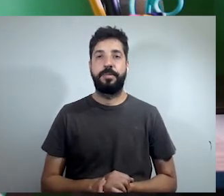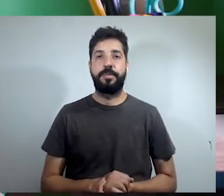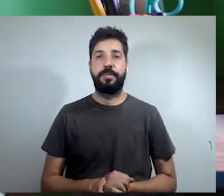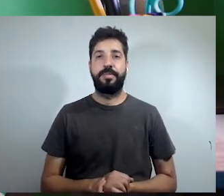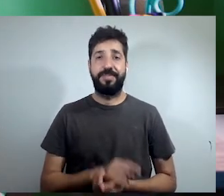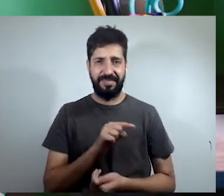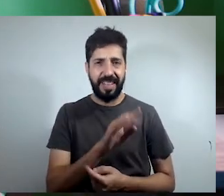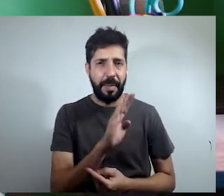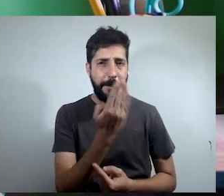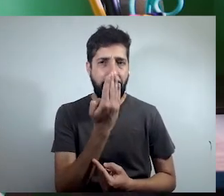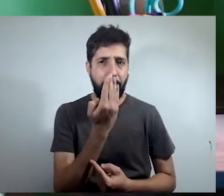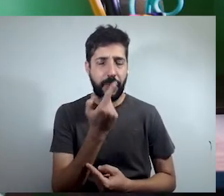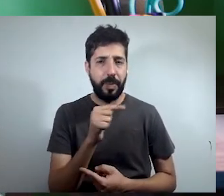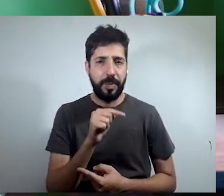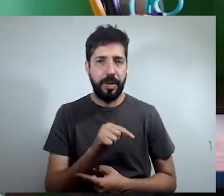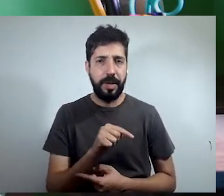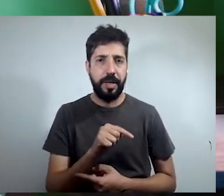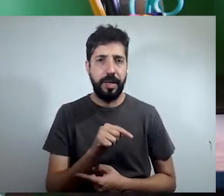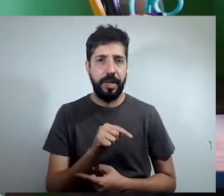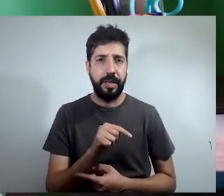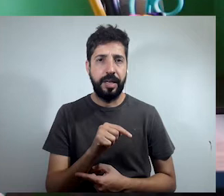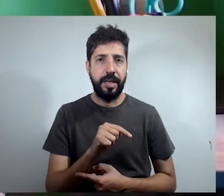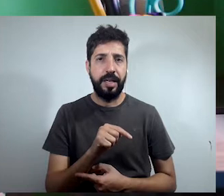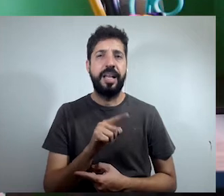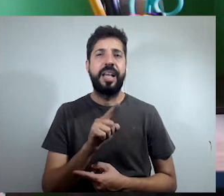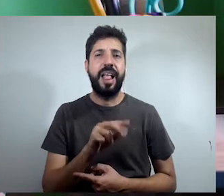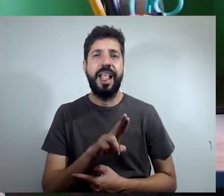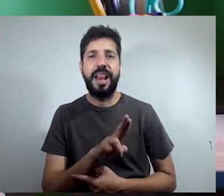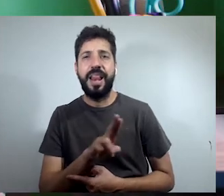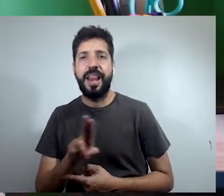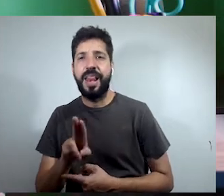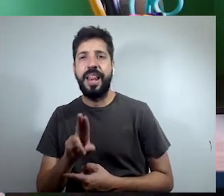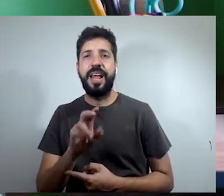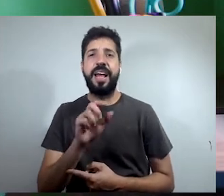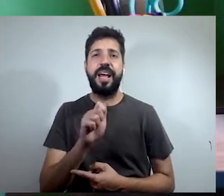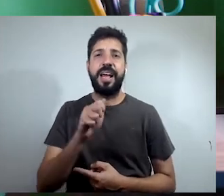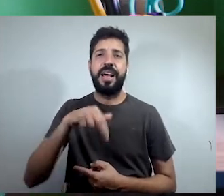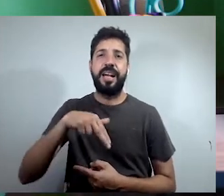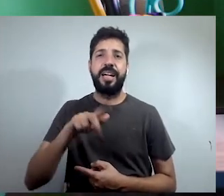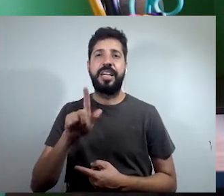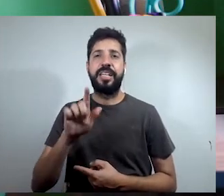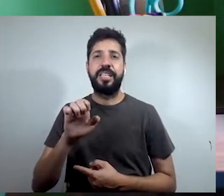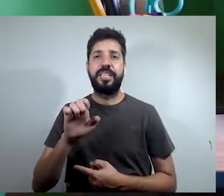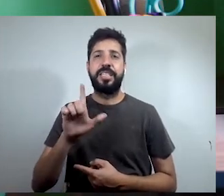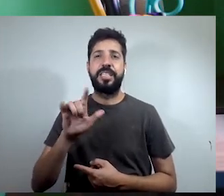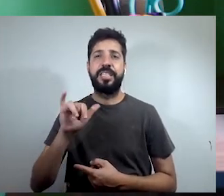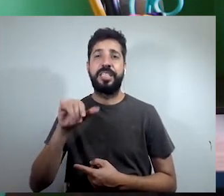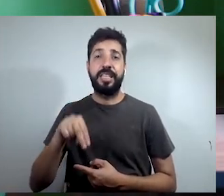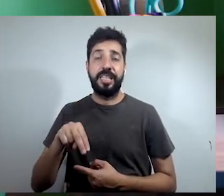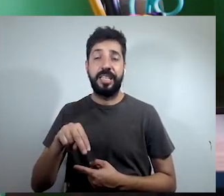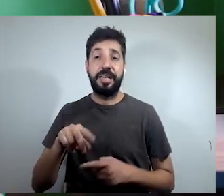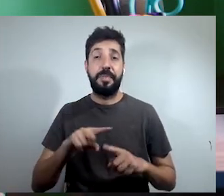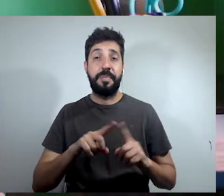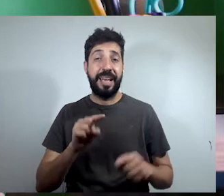Essa madeira era uma madeira chamada angelim, mas ele não sabia